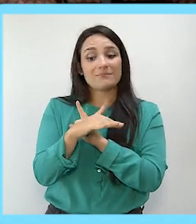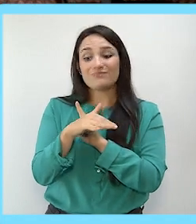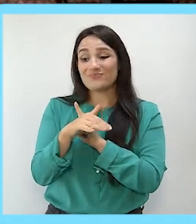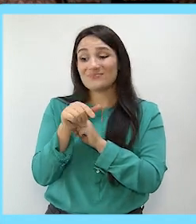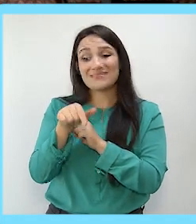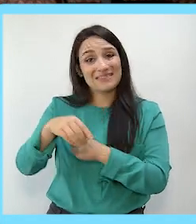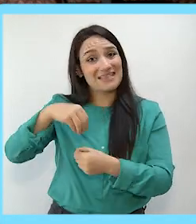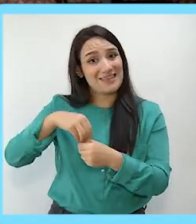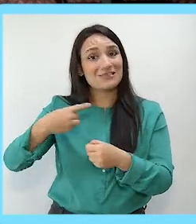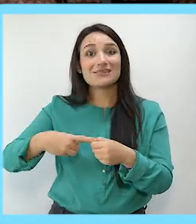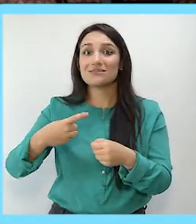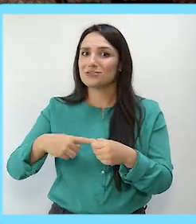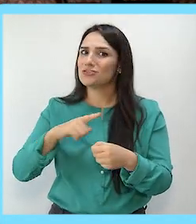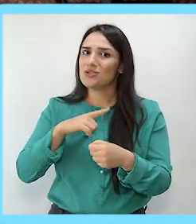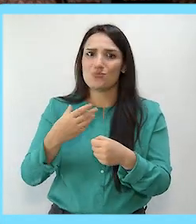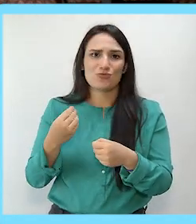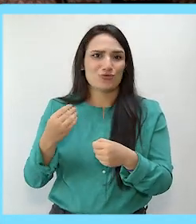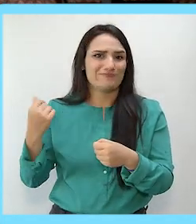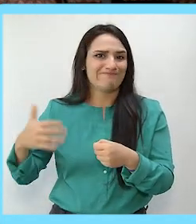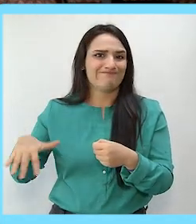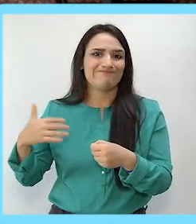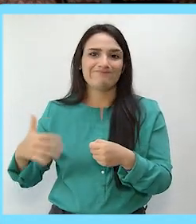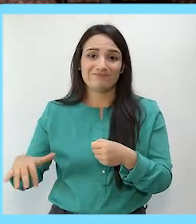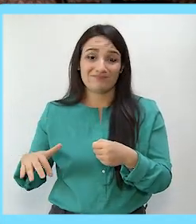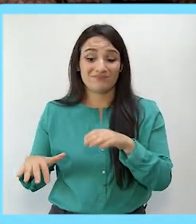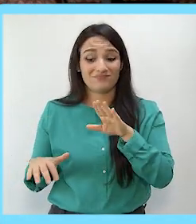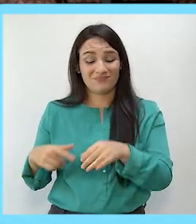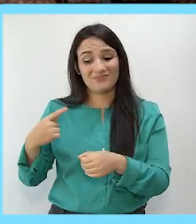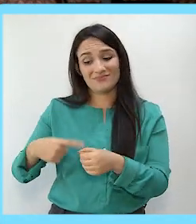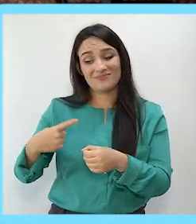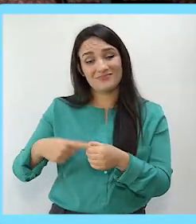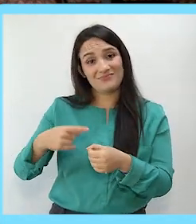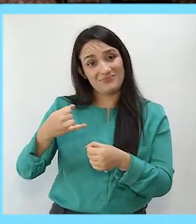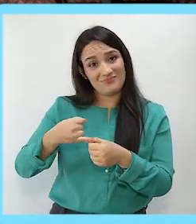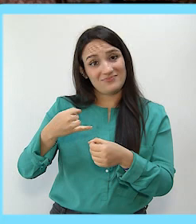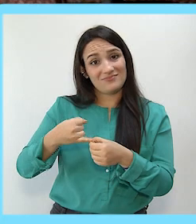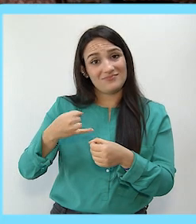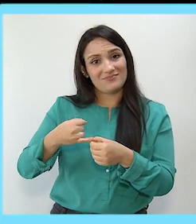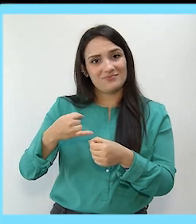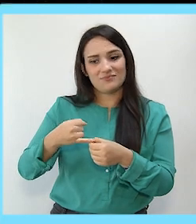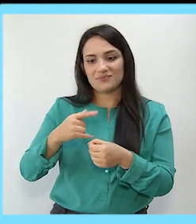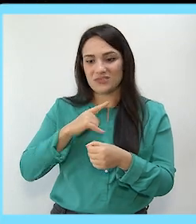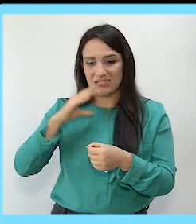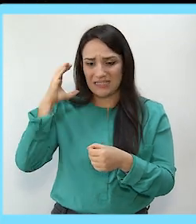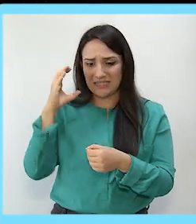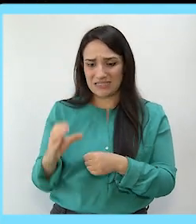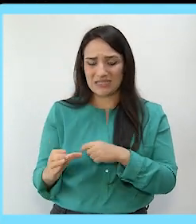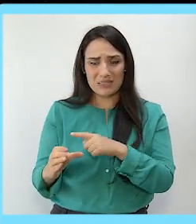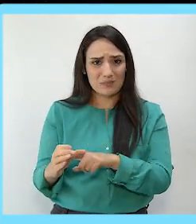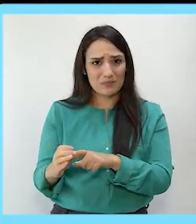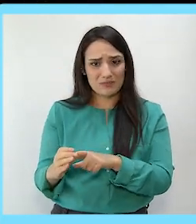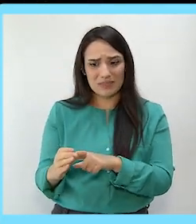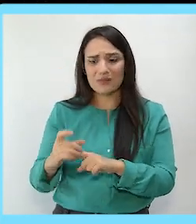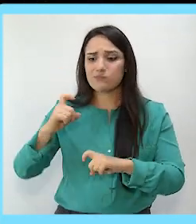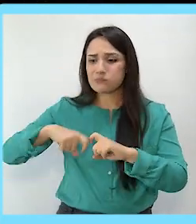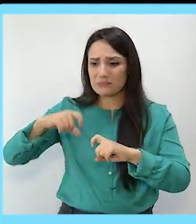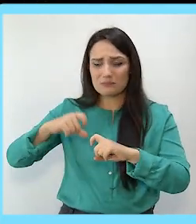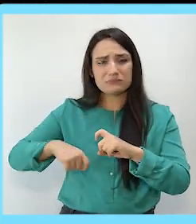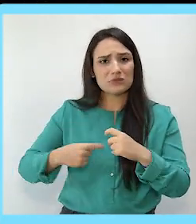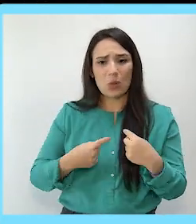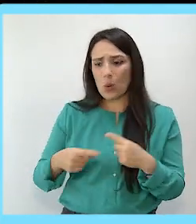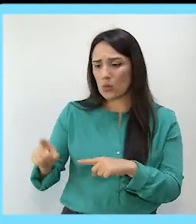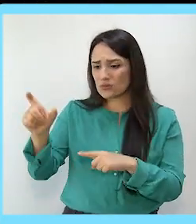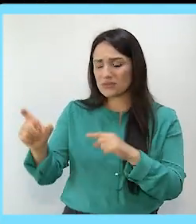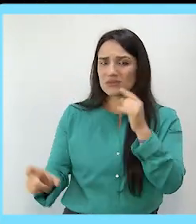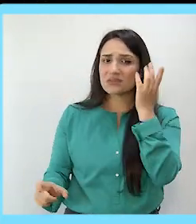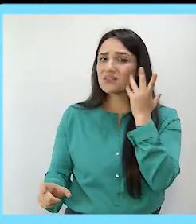lá isso era muito marcante, né? As cidades do interior, naquela época, os crimes contra as crianças, os crimes